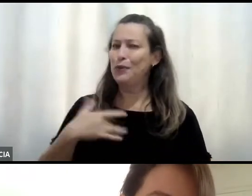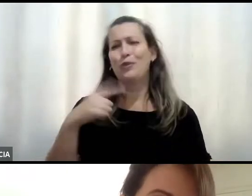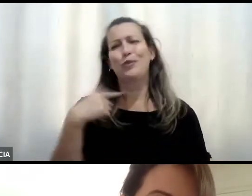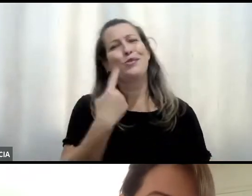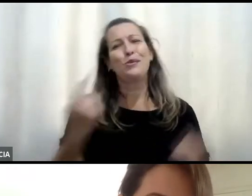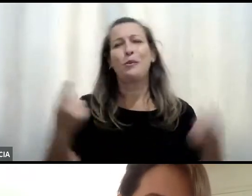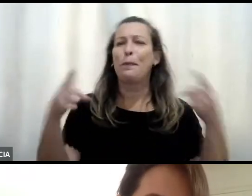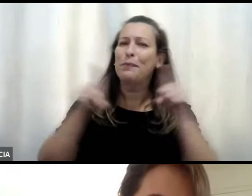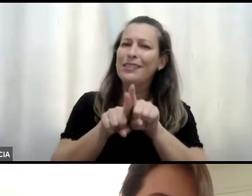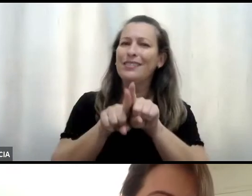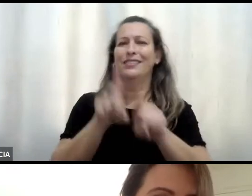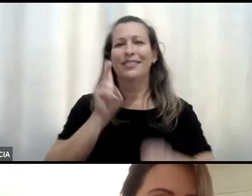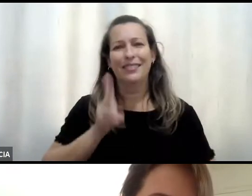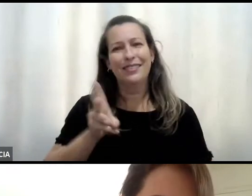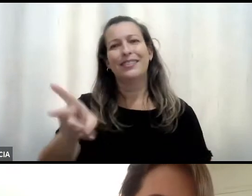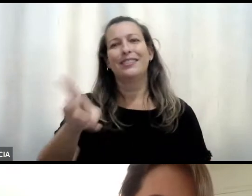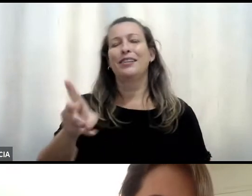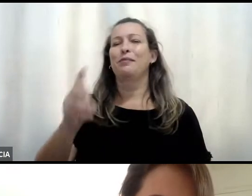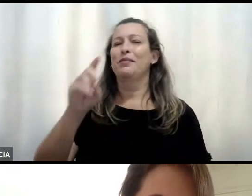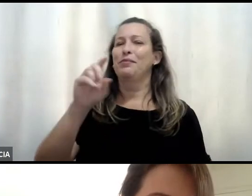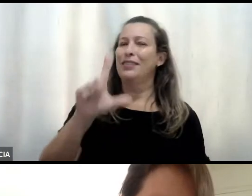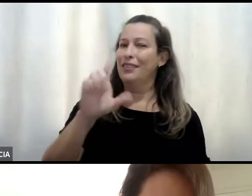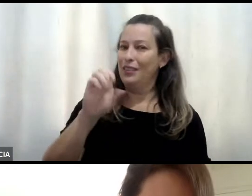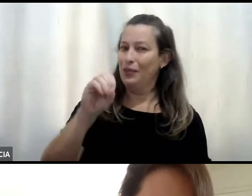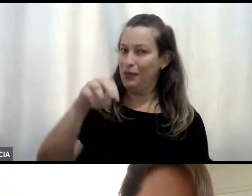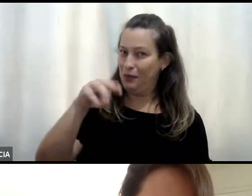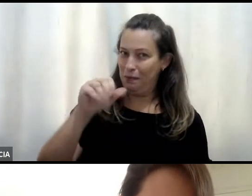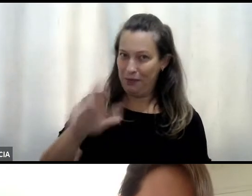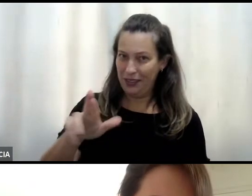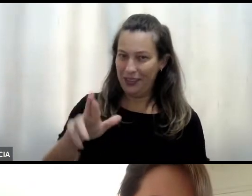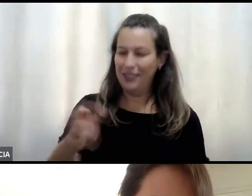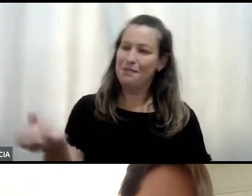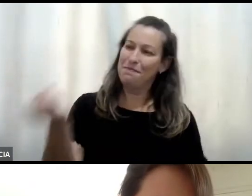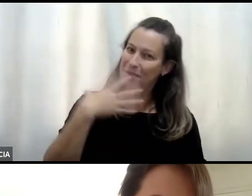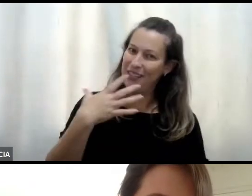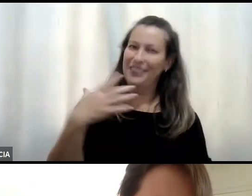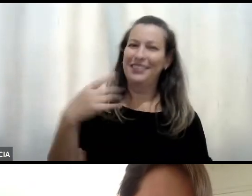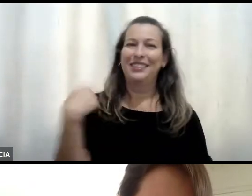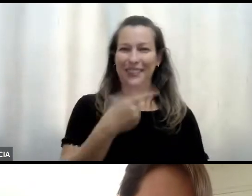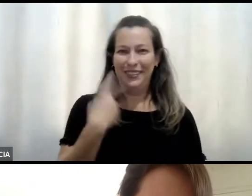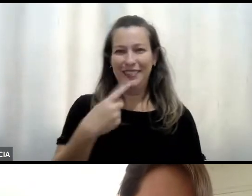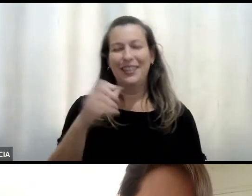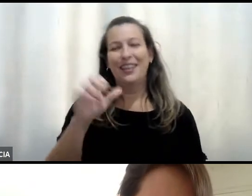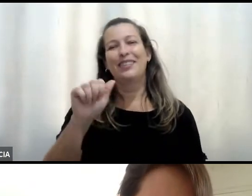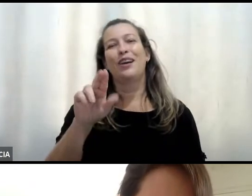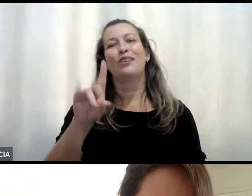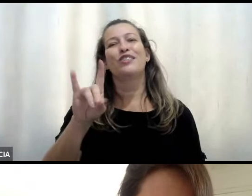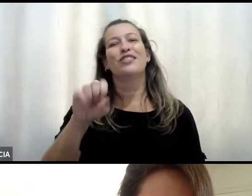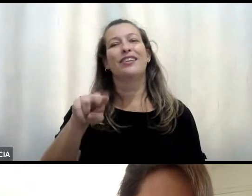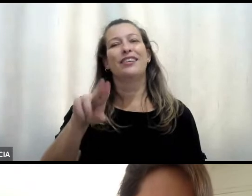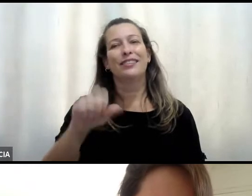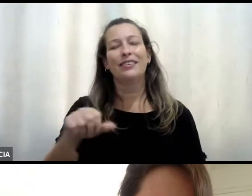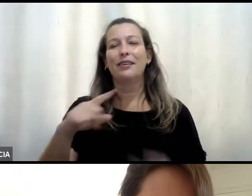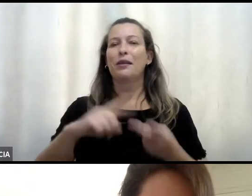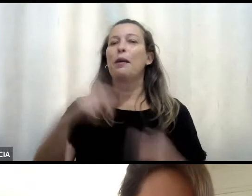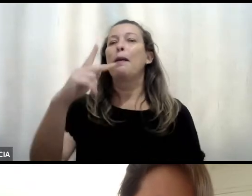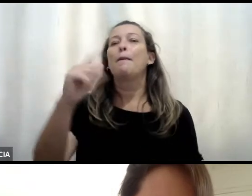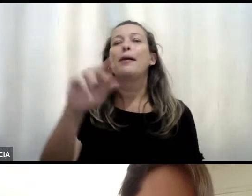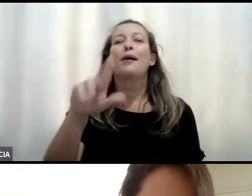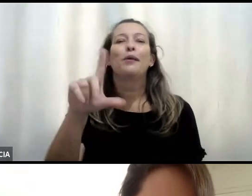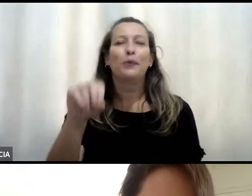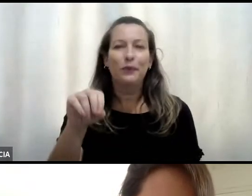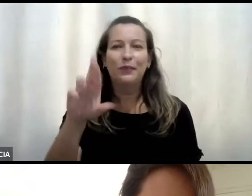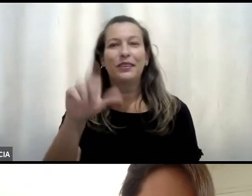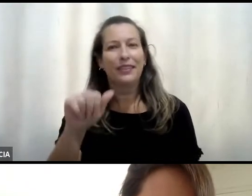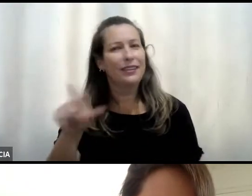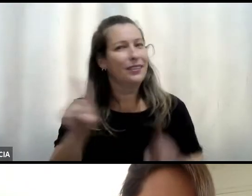de sempre. Cleomar, manda audiência para a gente quando a gente finalizar aqui. Paulo Lara, também, sempre com a sua